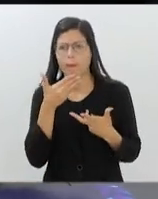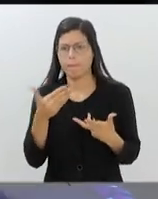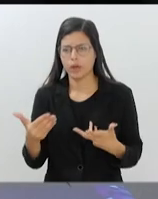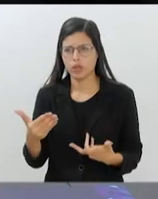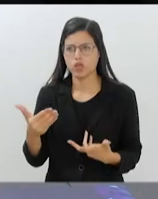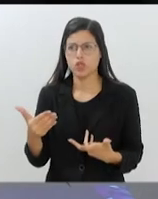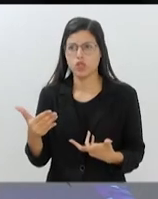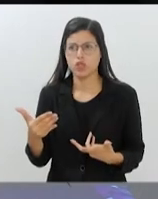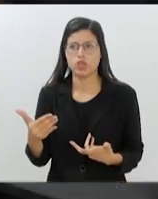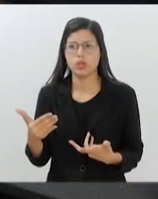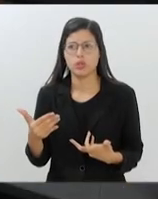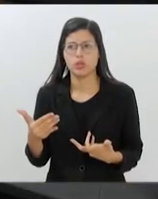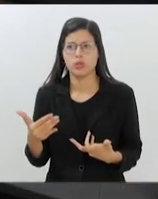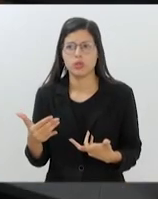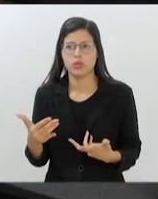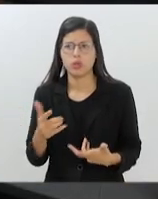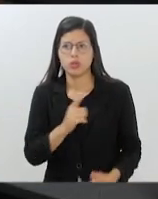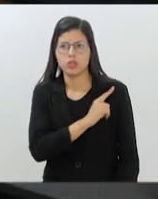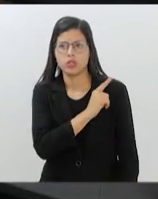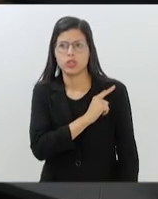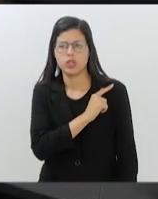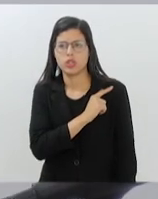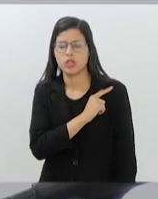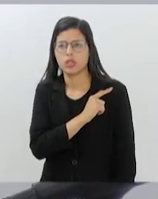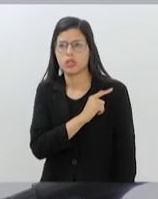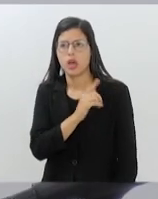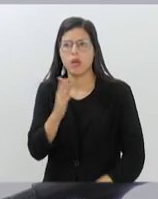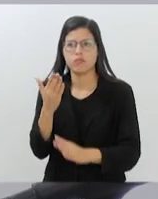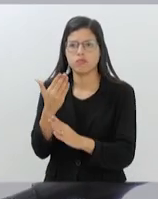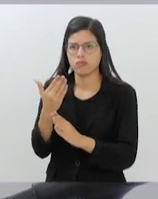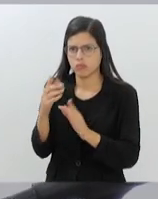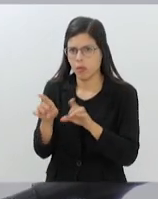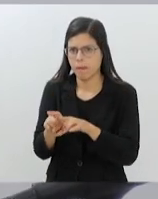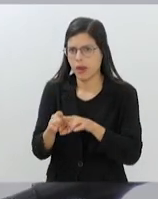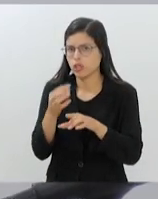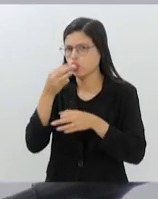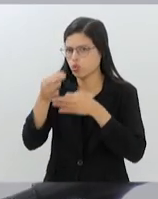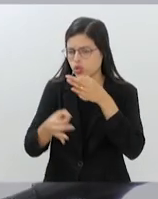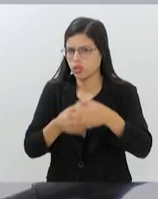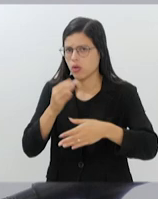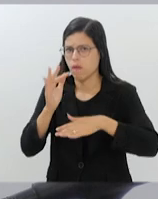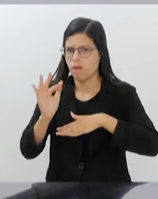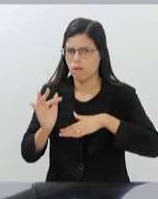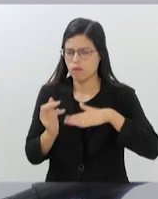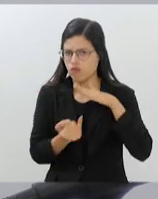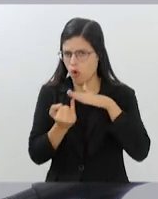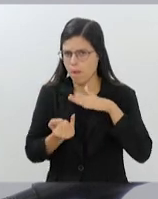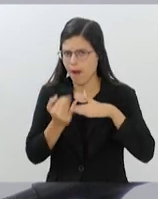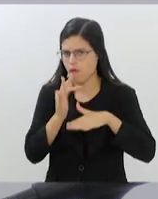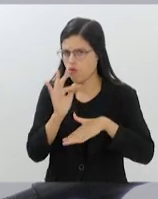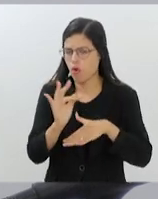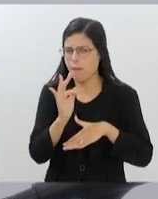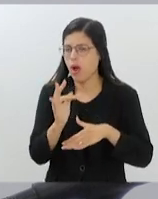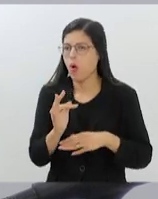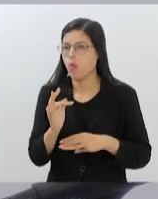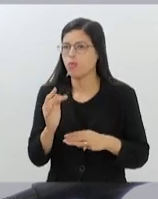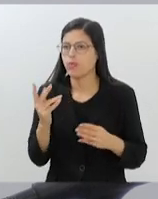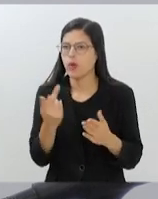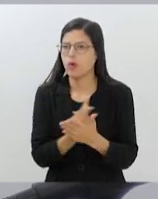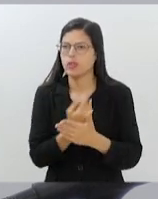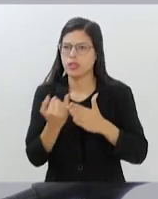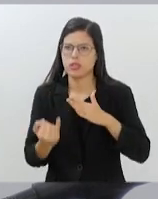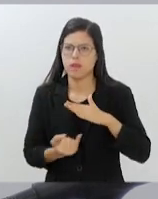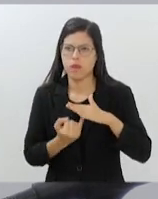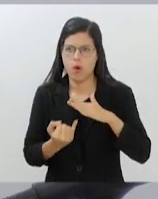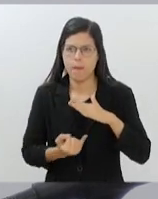er essa sugestão também é informal ou o senhor o senhor formaliza essa sugestão não el ela acontece de modo informal não tá